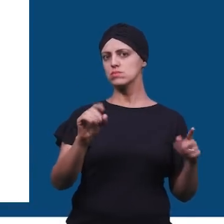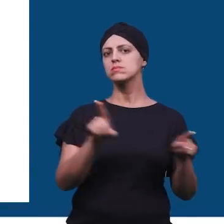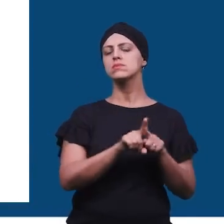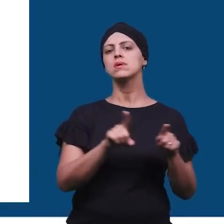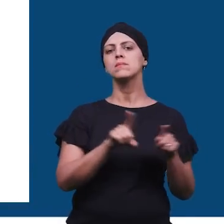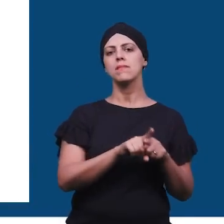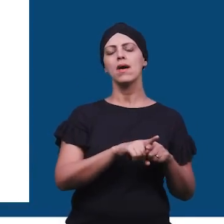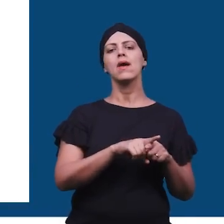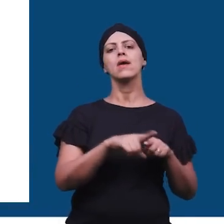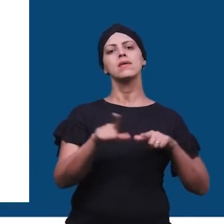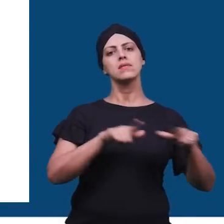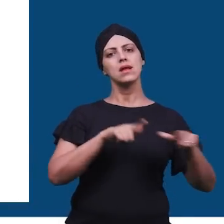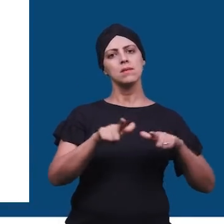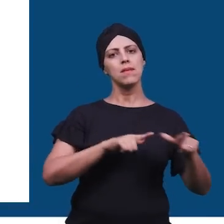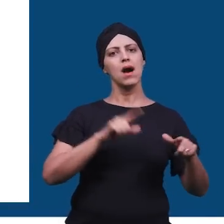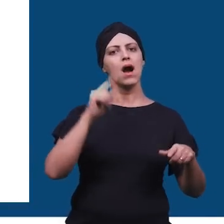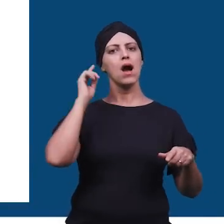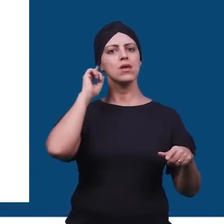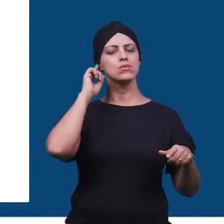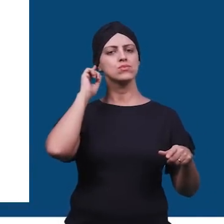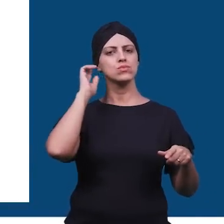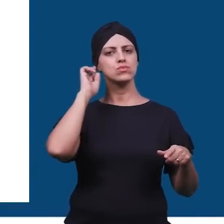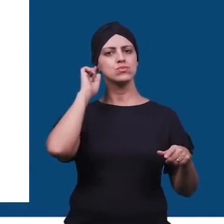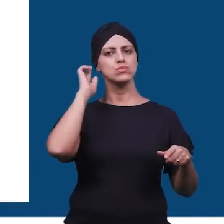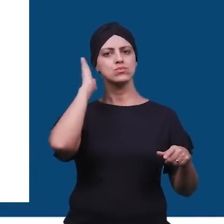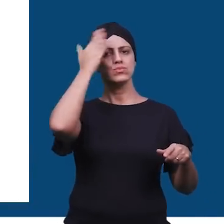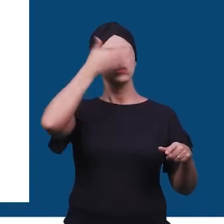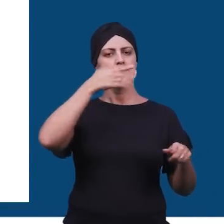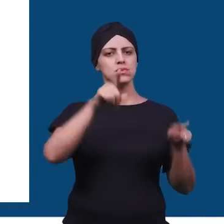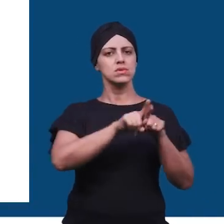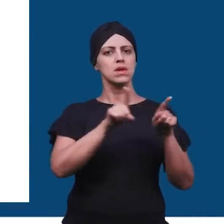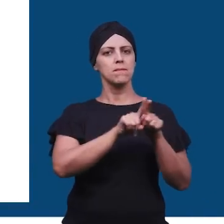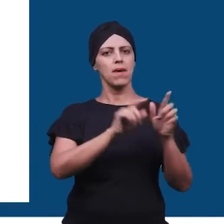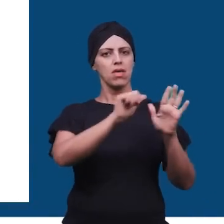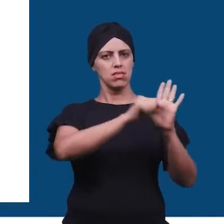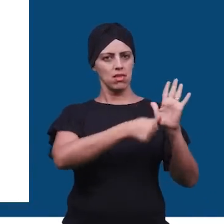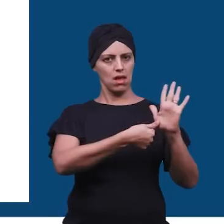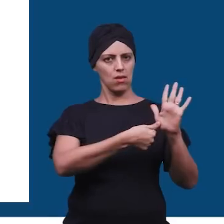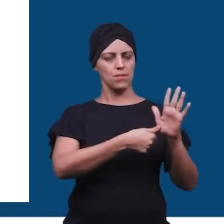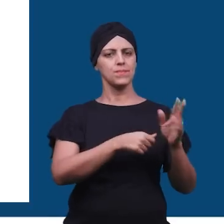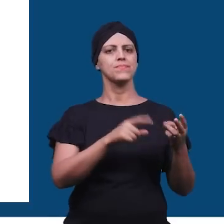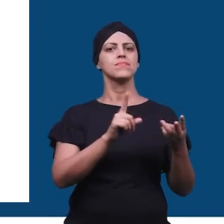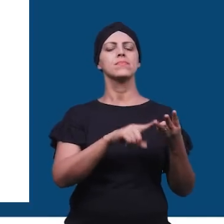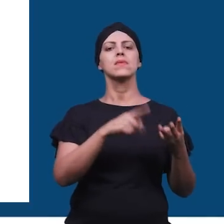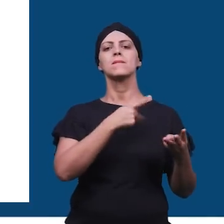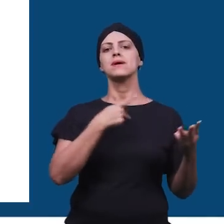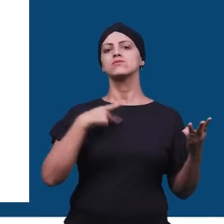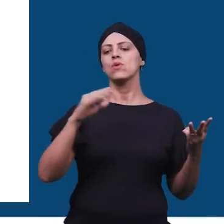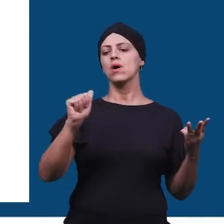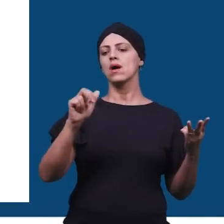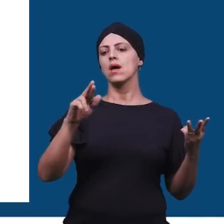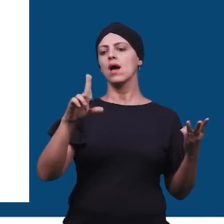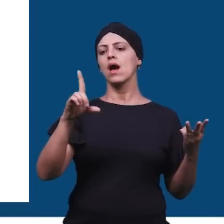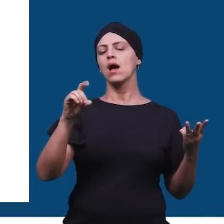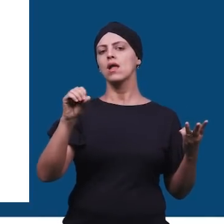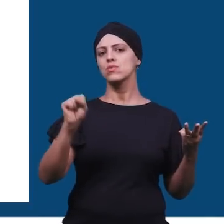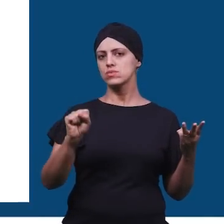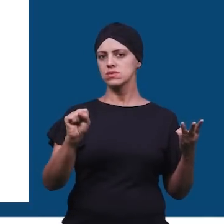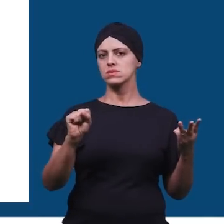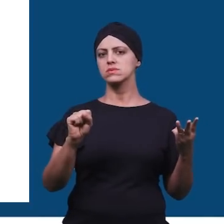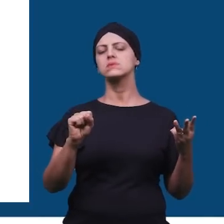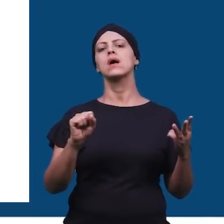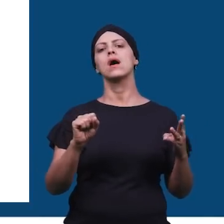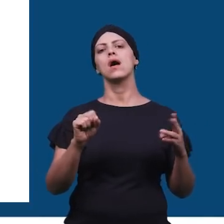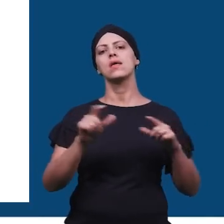está com surdo, cego e síndrome de Down. Nós temos aqui o pastor Carlos Monerá, que está com transtorno